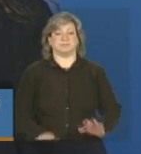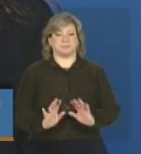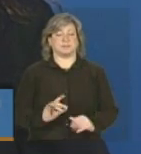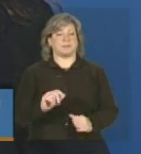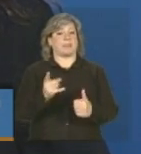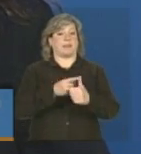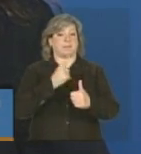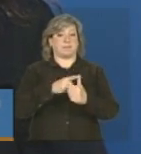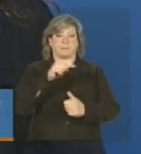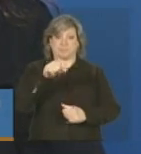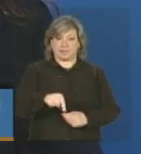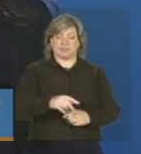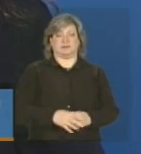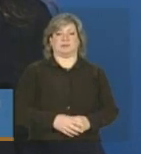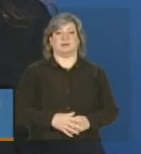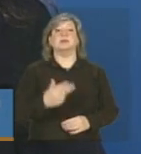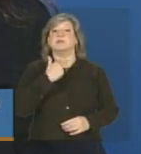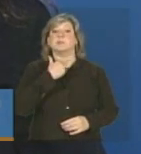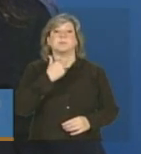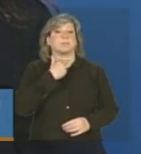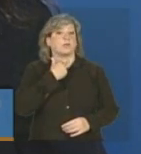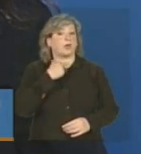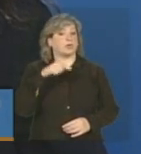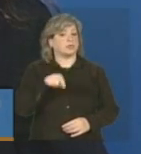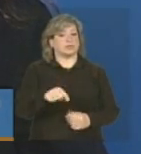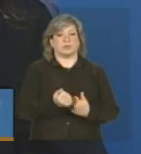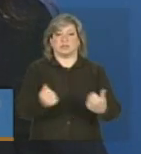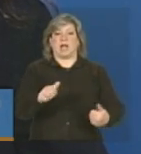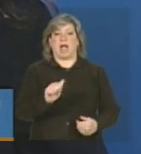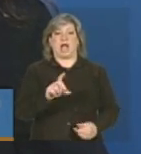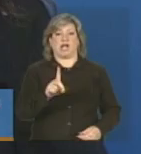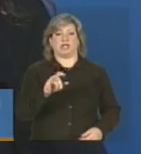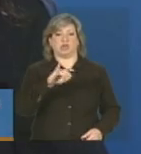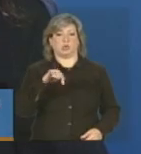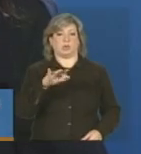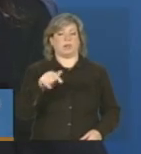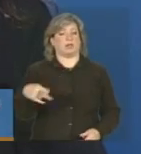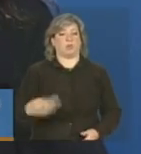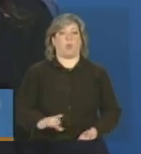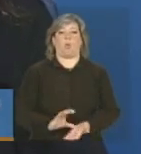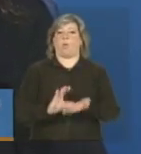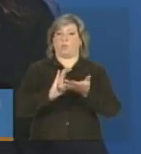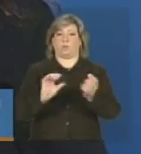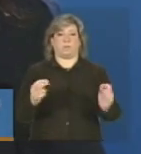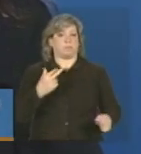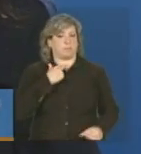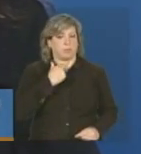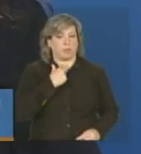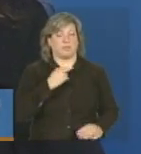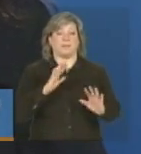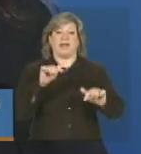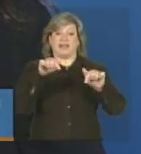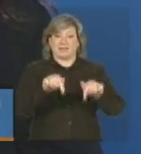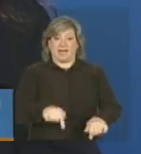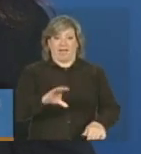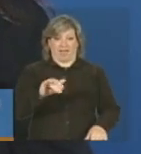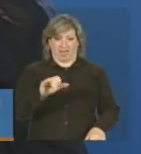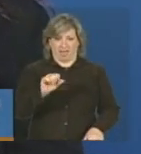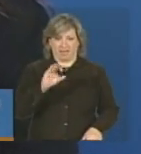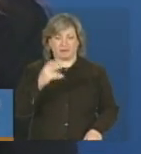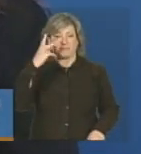ela não pode ser adjunta do conselho. Então, nesse caso, para